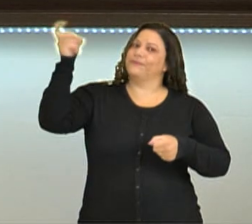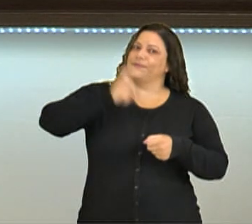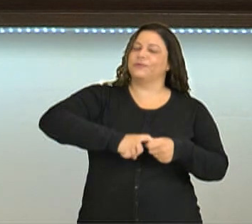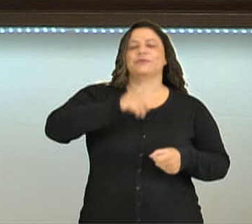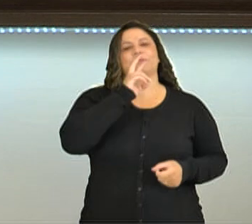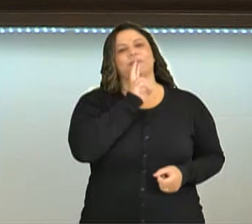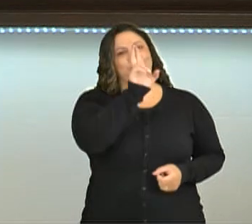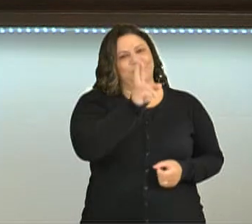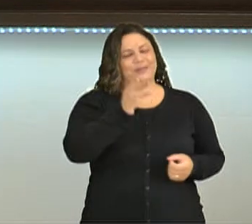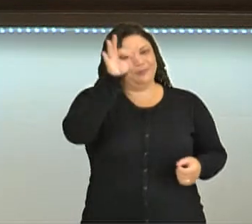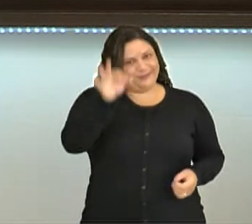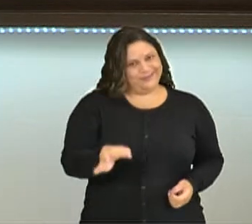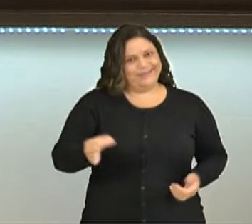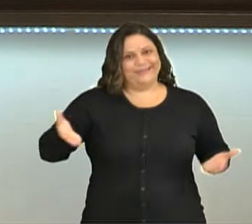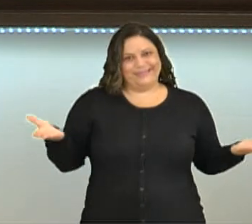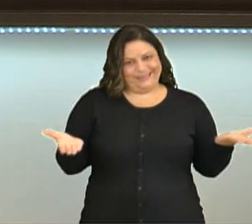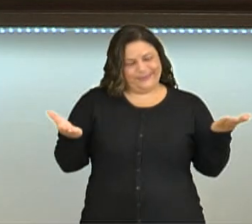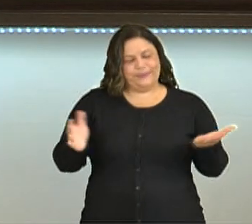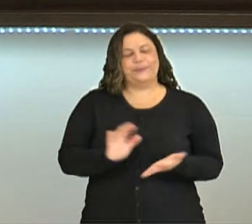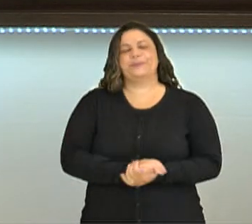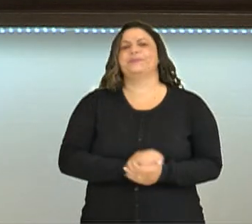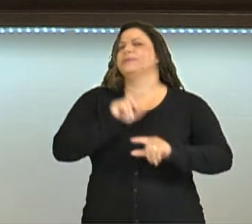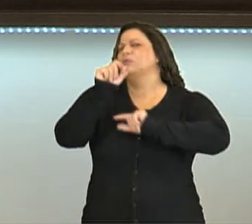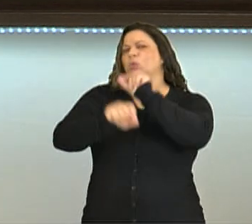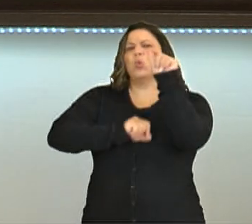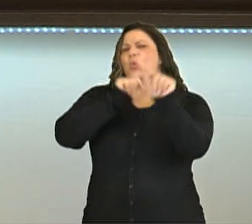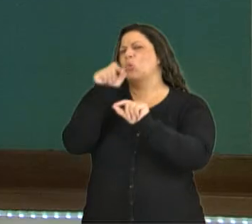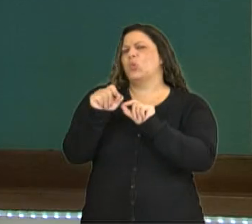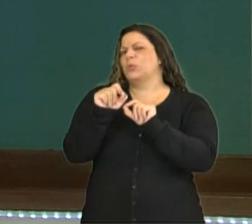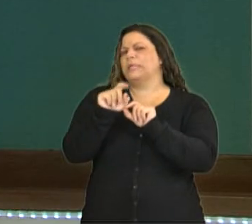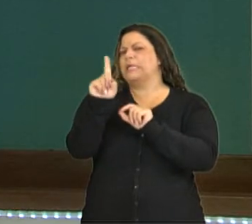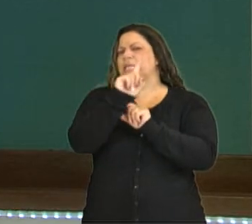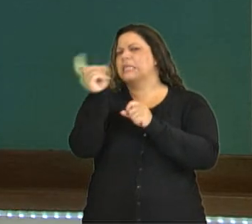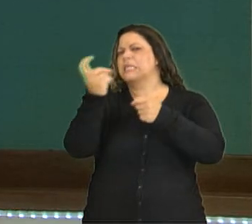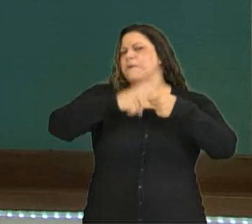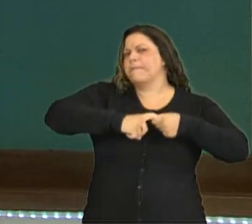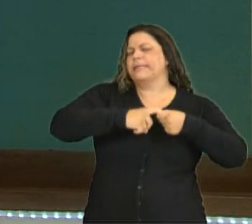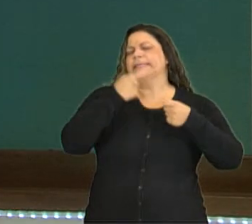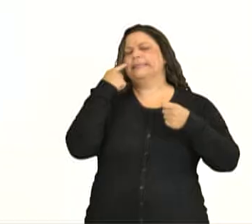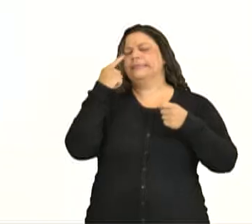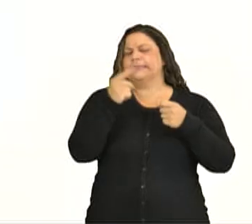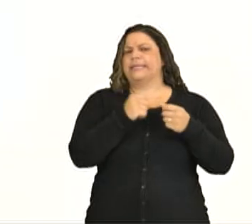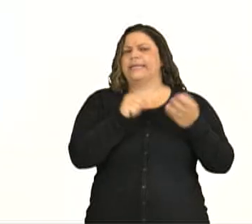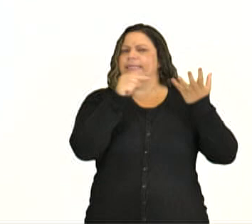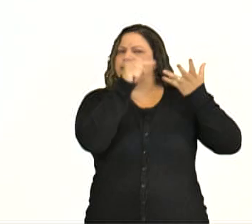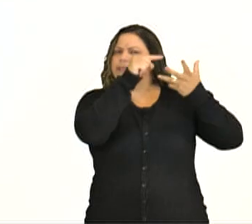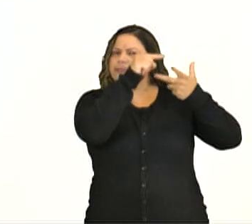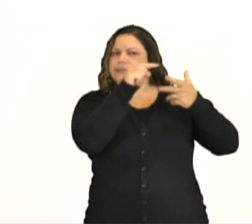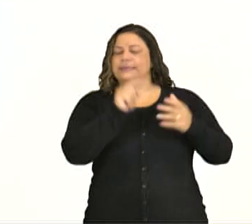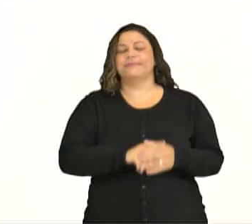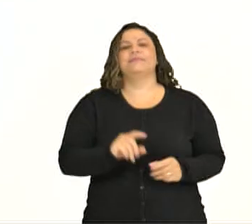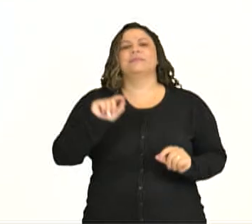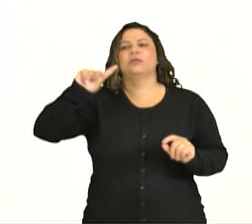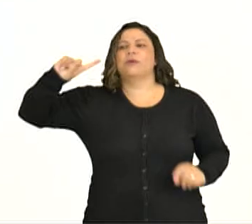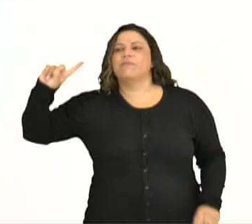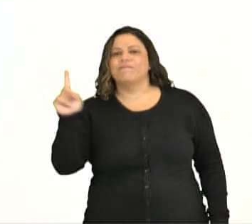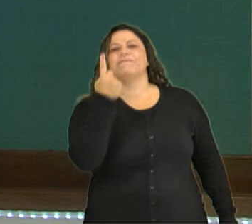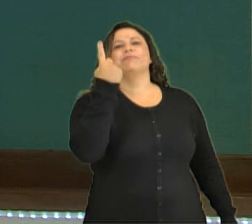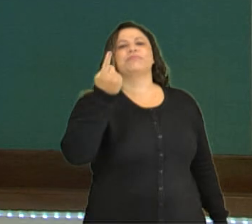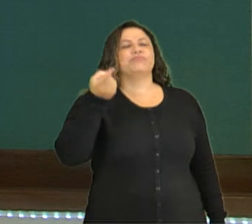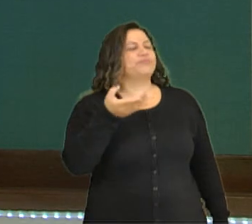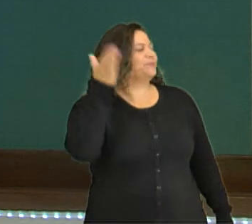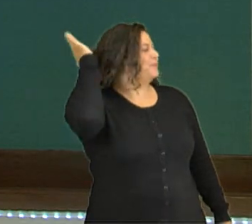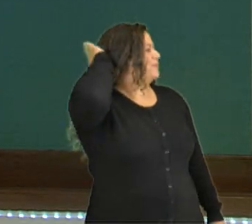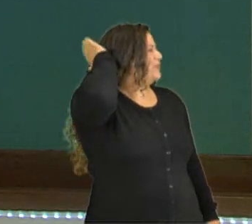voltamos com a resposta correta. Então, o que não se enquadra na filosofia da capoeira é virar de costas para o seu parceiro. Isso